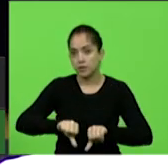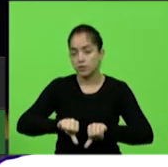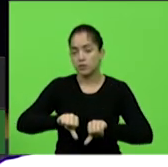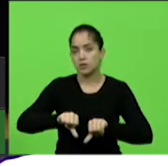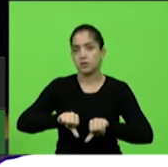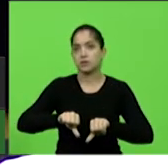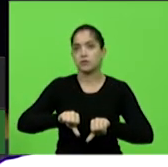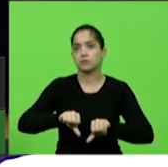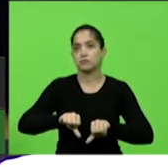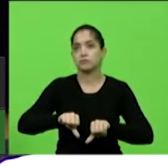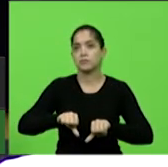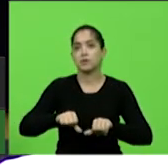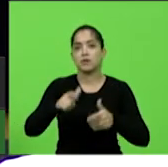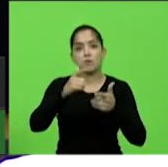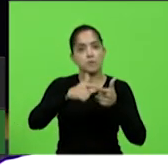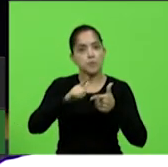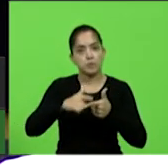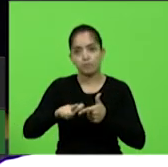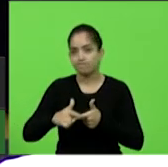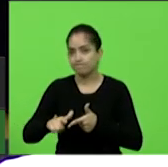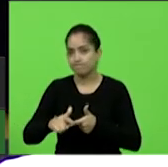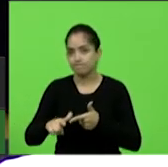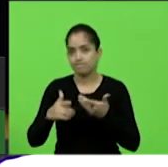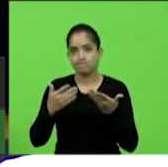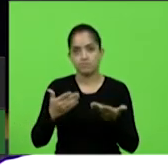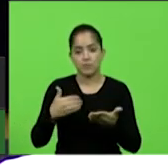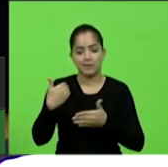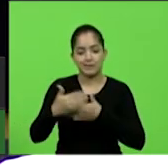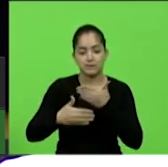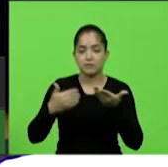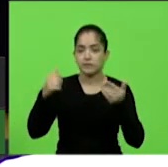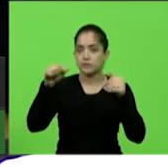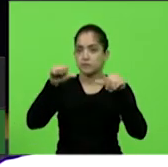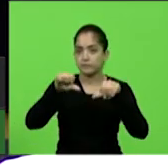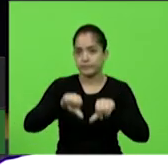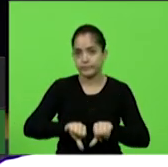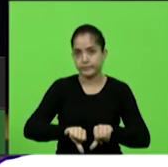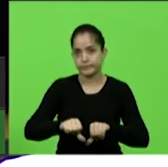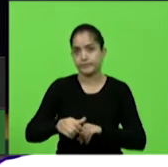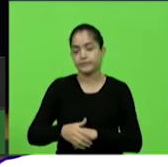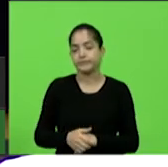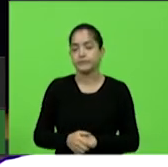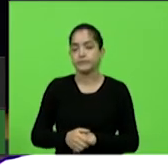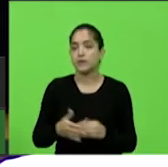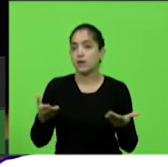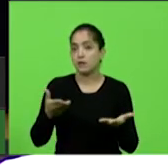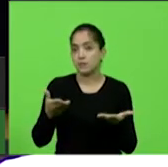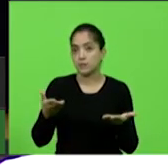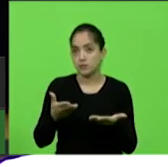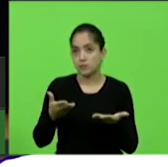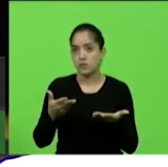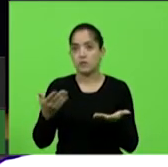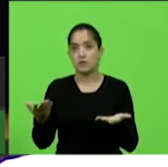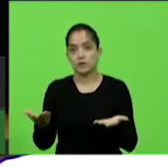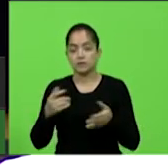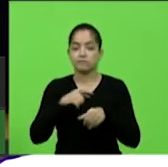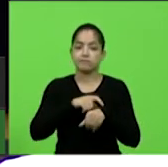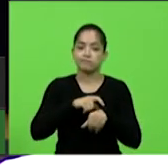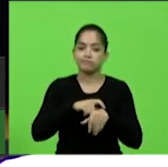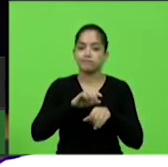em crises na sua prestação de serviço, cada vez pior. E ainda mais agora, né, que a gente tem a